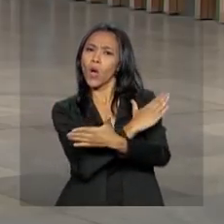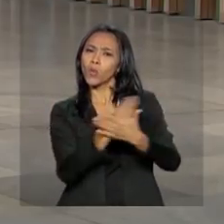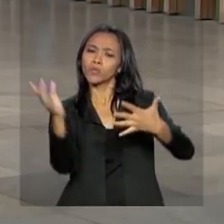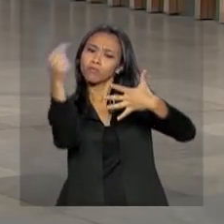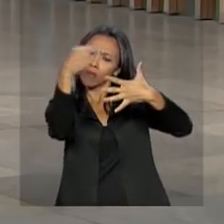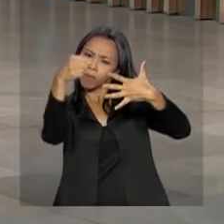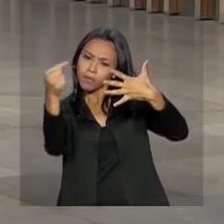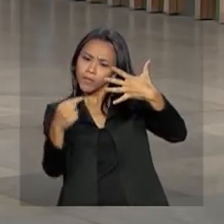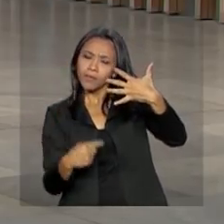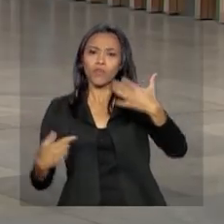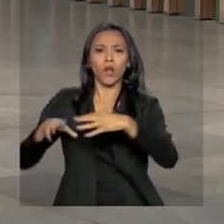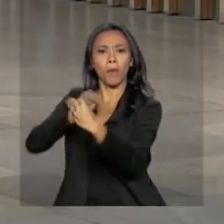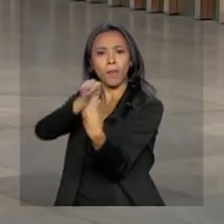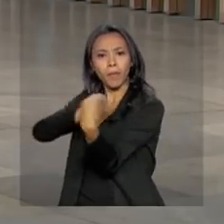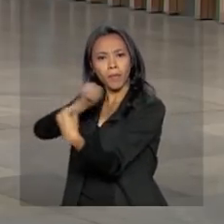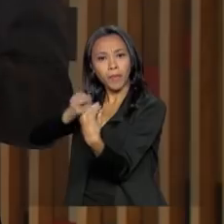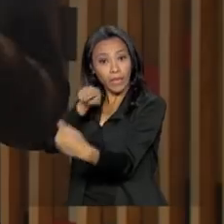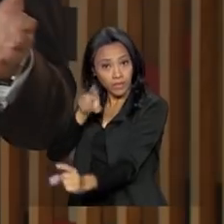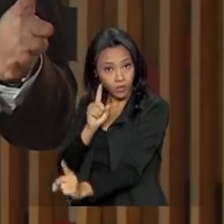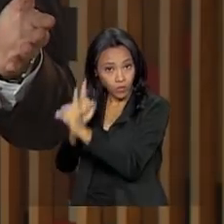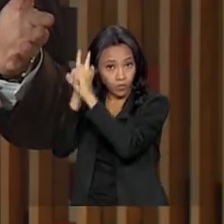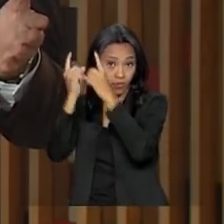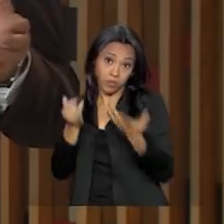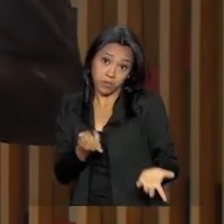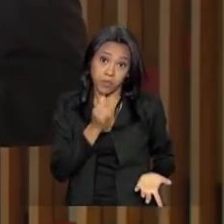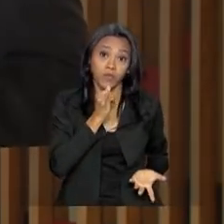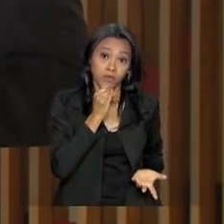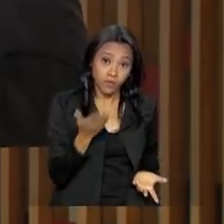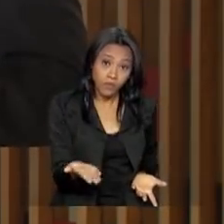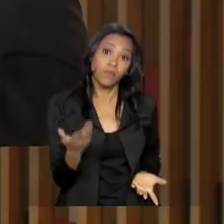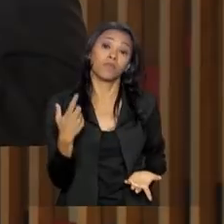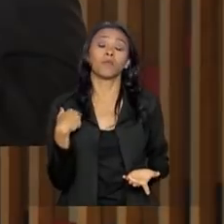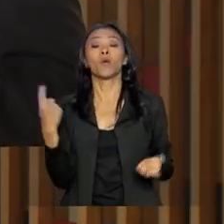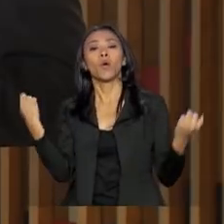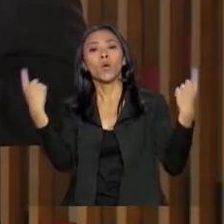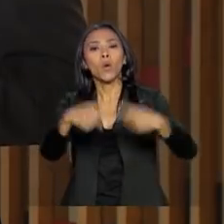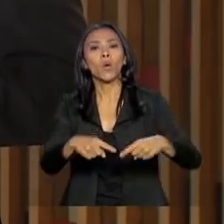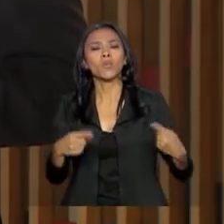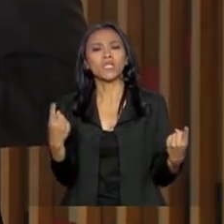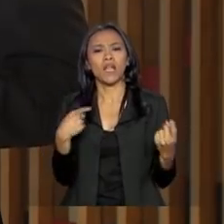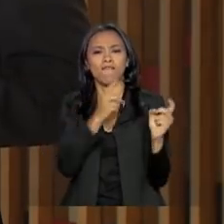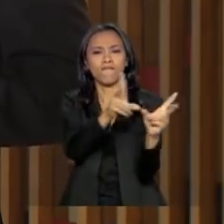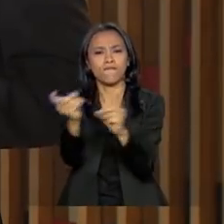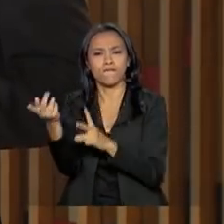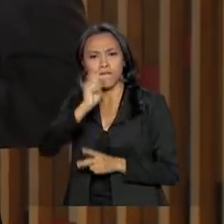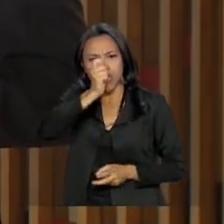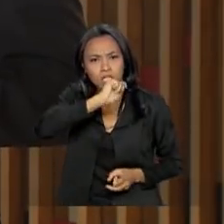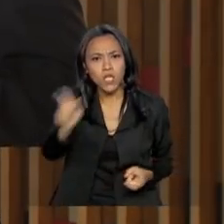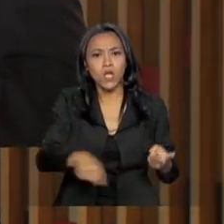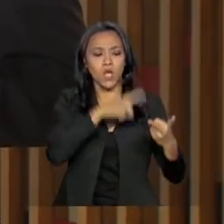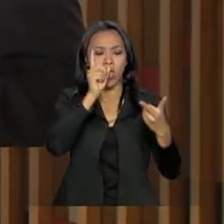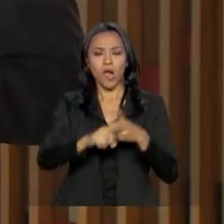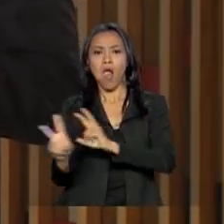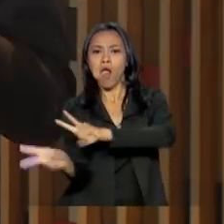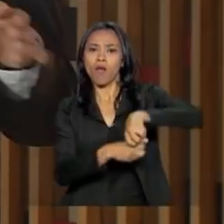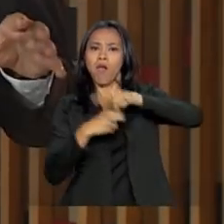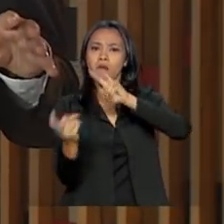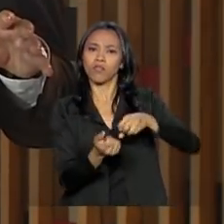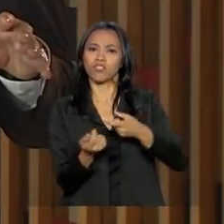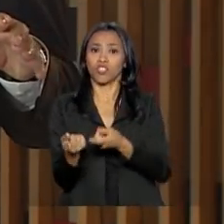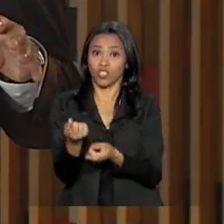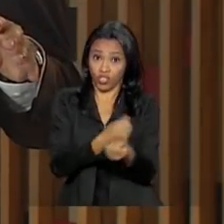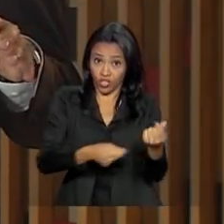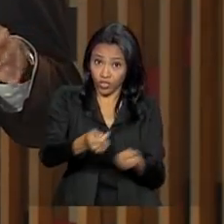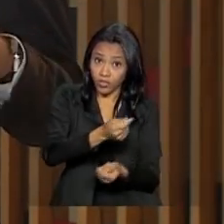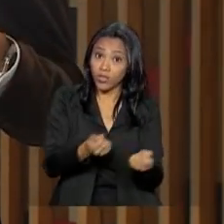pontos que foram discutidos no encontro Como por exemplo o combate ao tráfico de drogas e a lavagem de dinheiro na